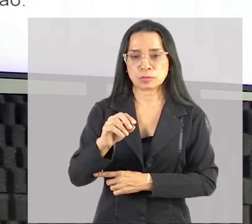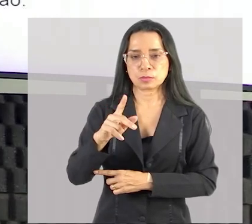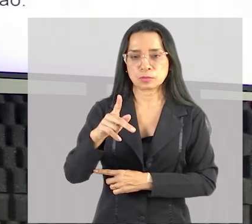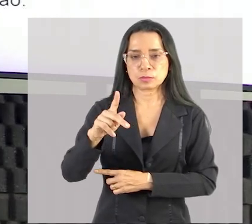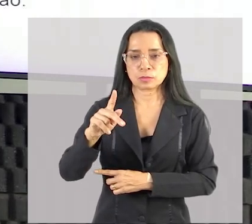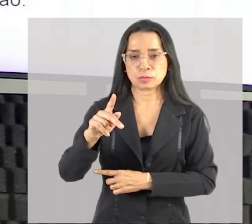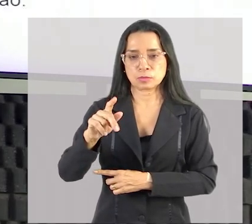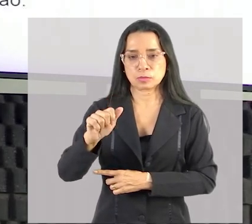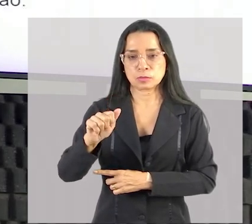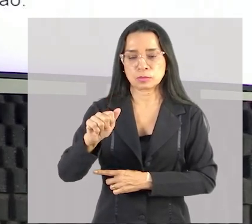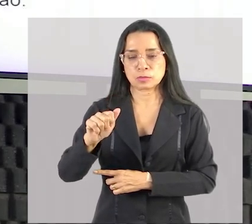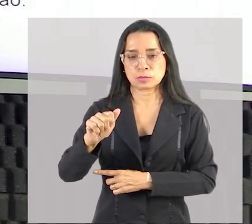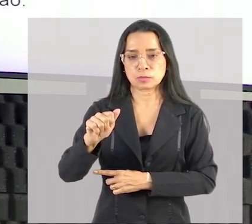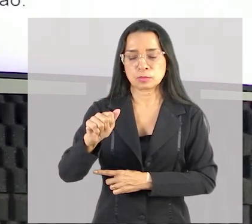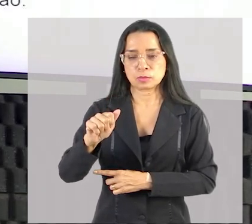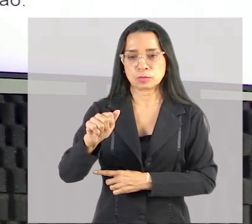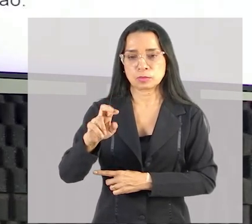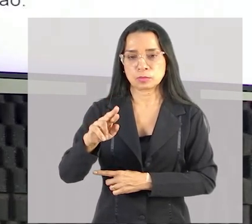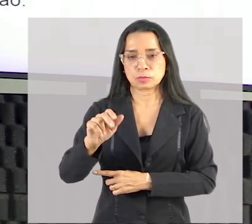pode ser